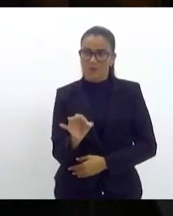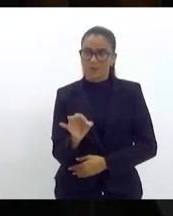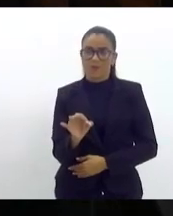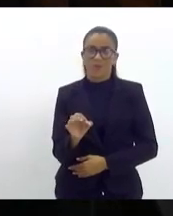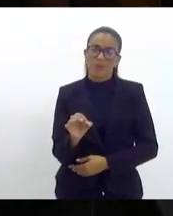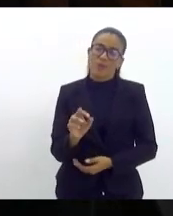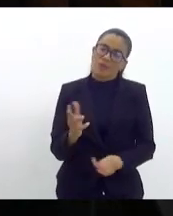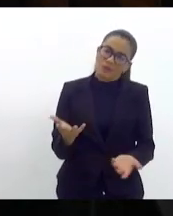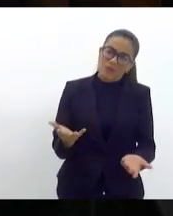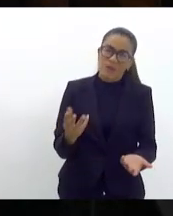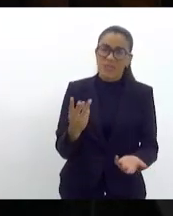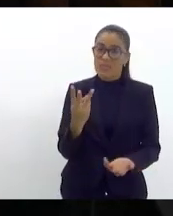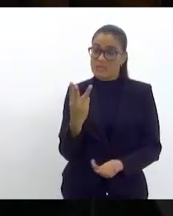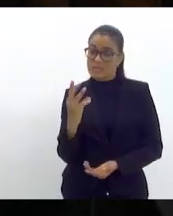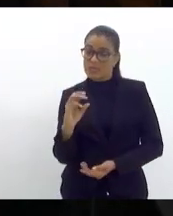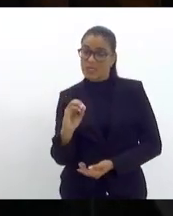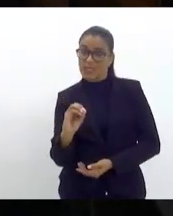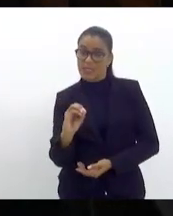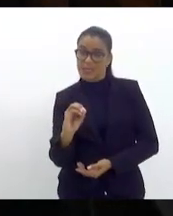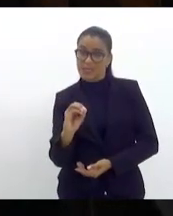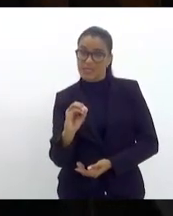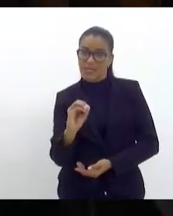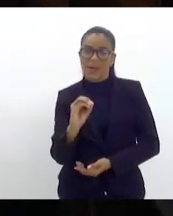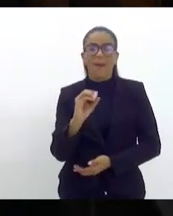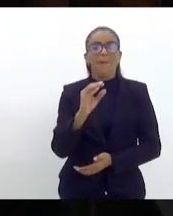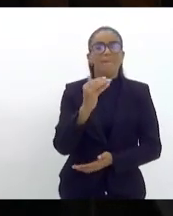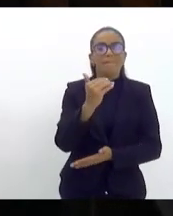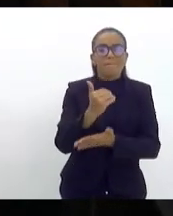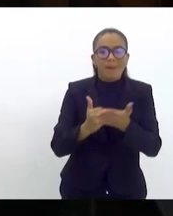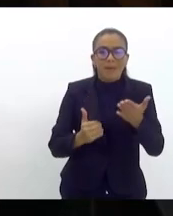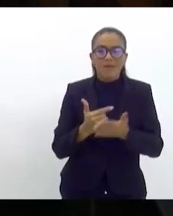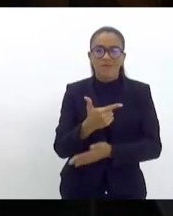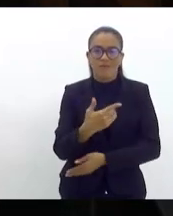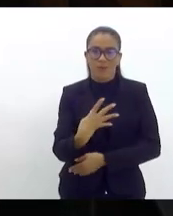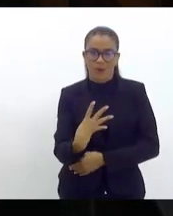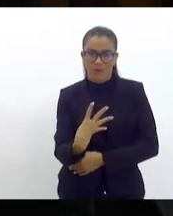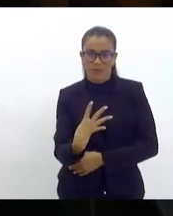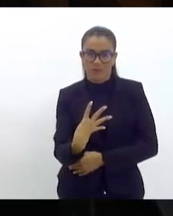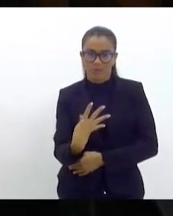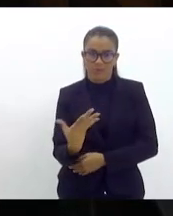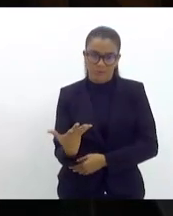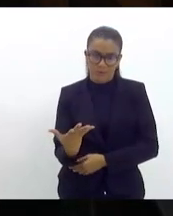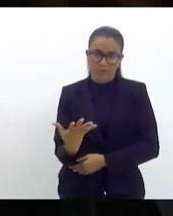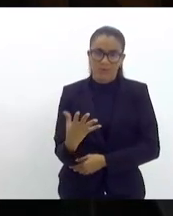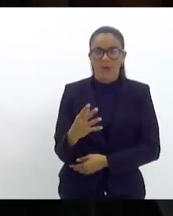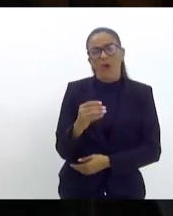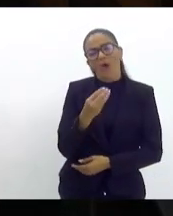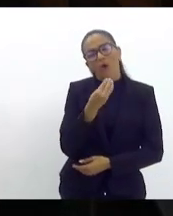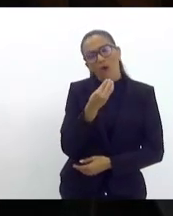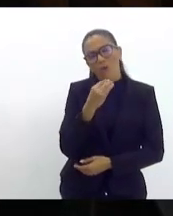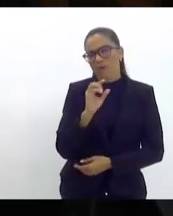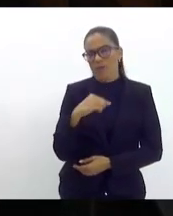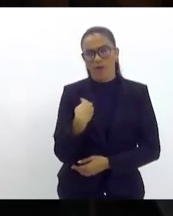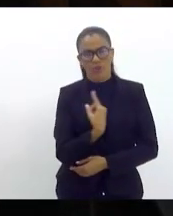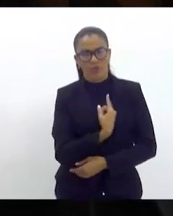30 - 24 é claro que nenhum de nós